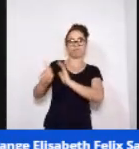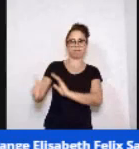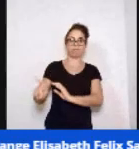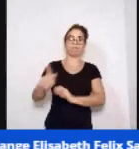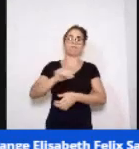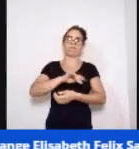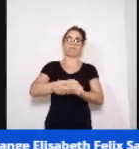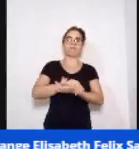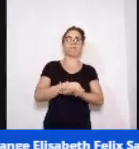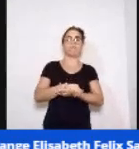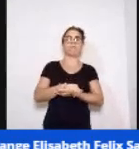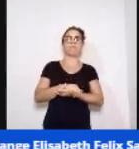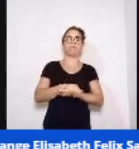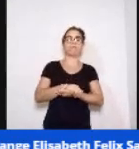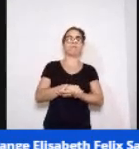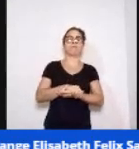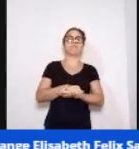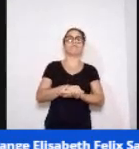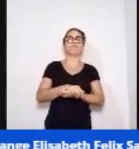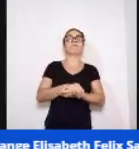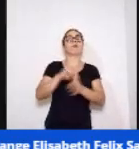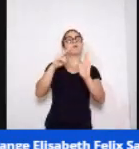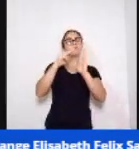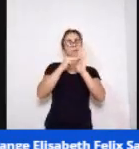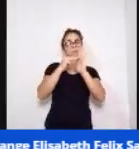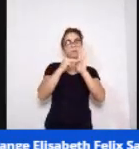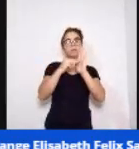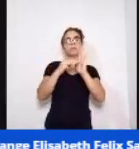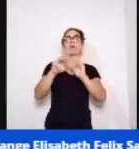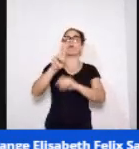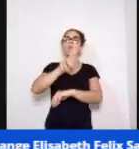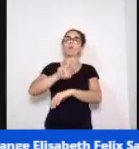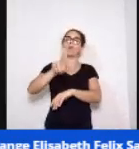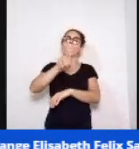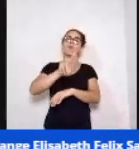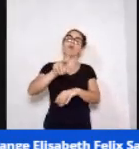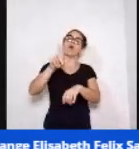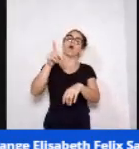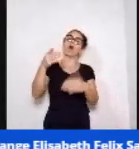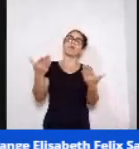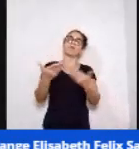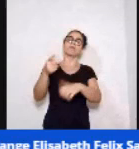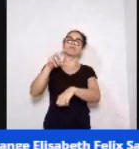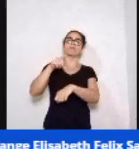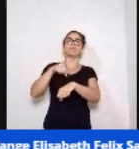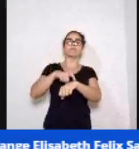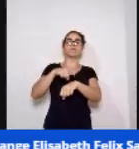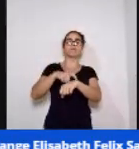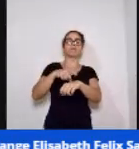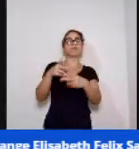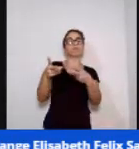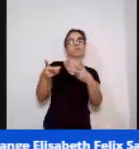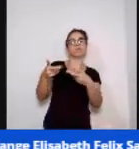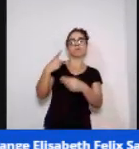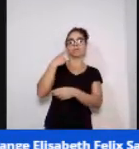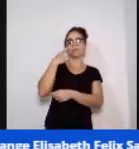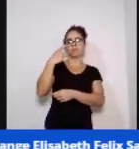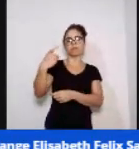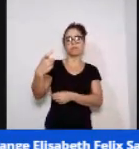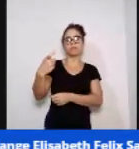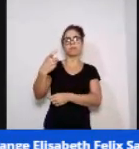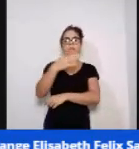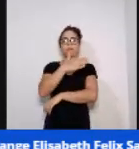que estão sendo utilizadas nesse momento para justamente despertar o interesse do meu aluno.